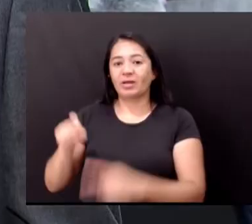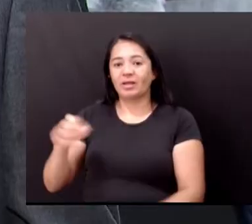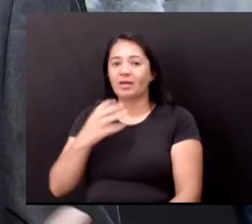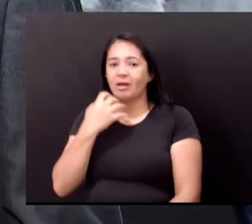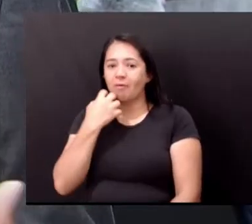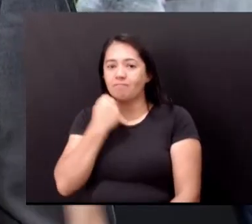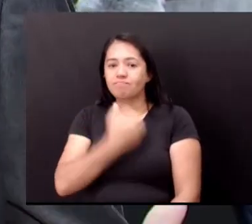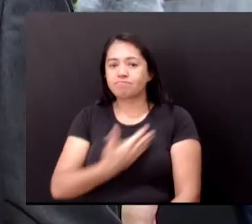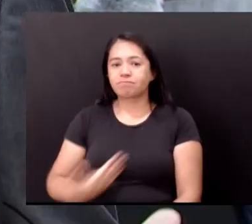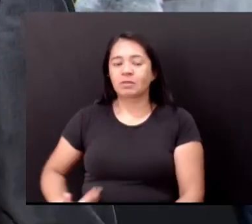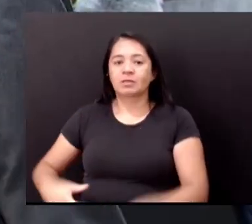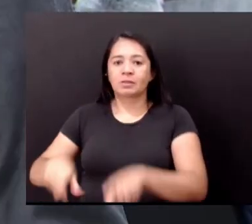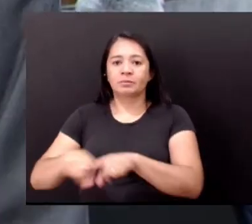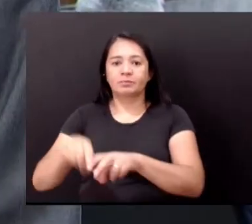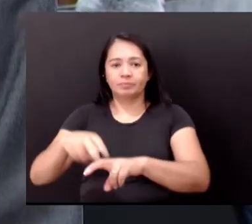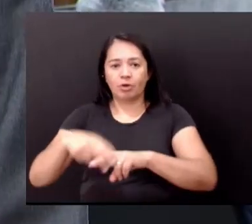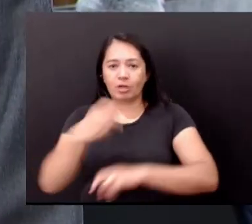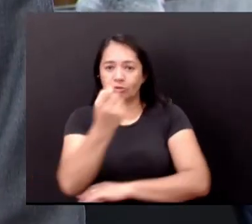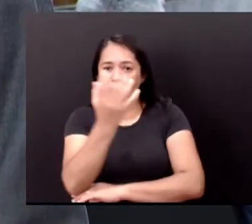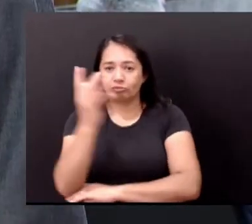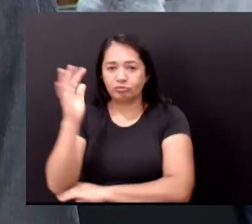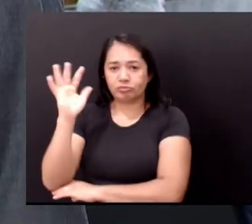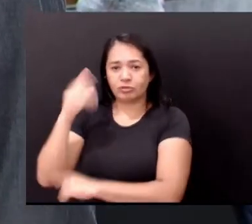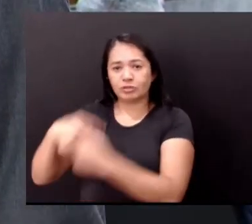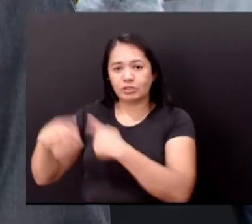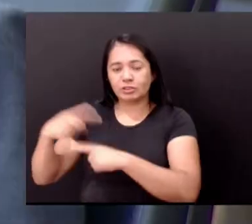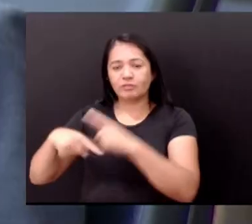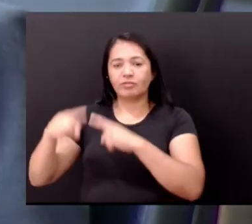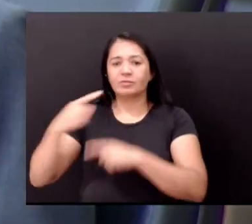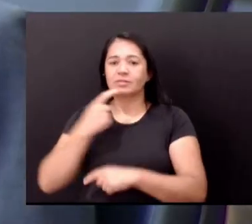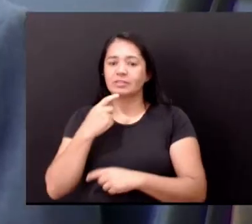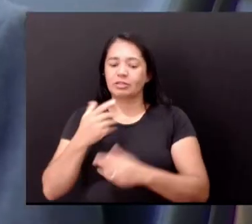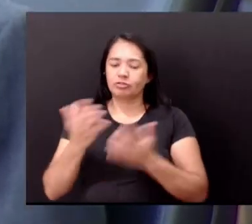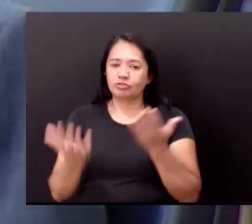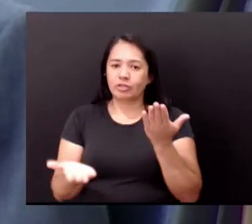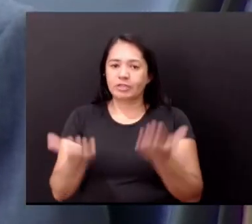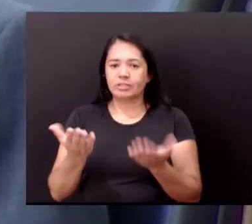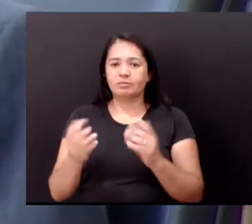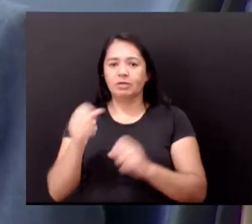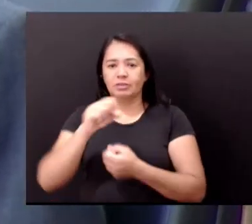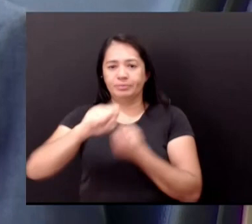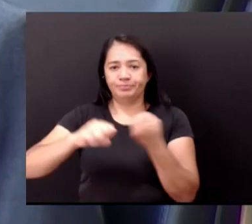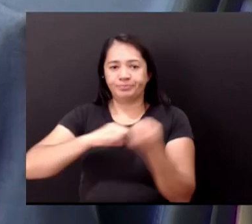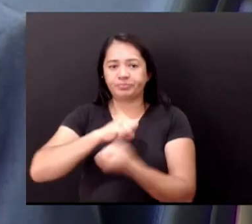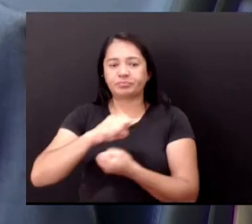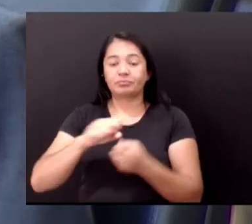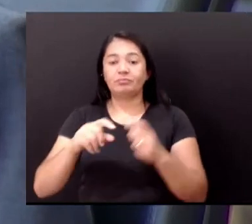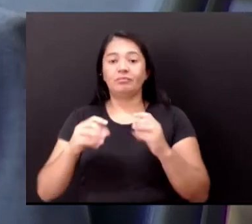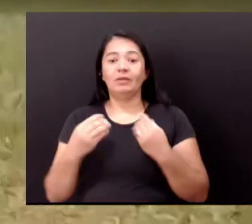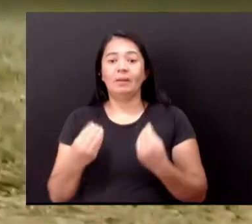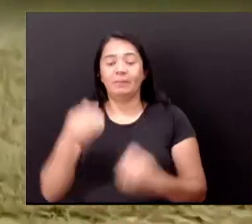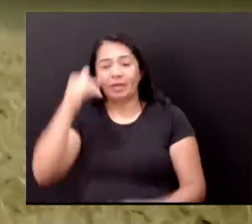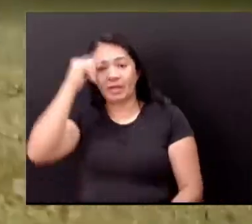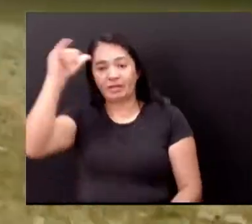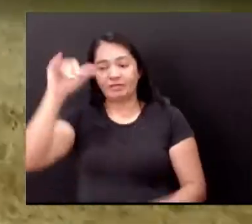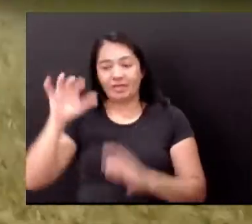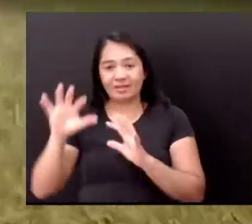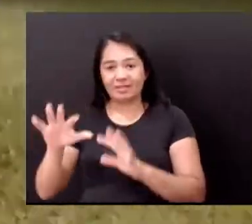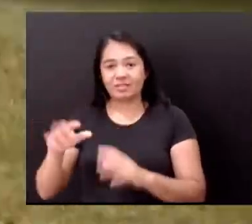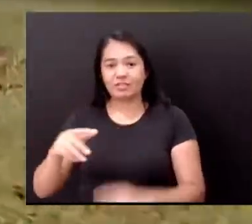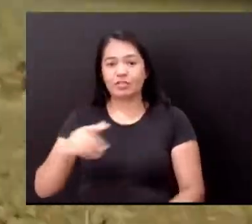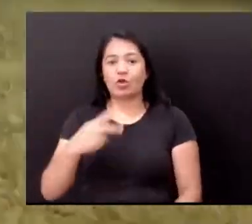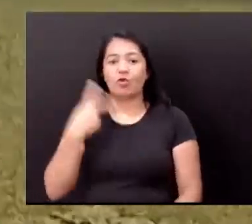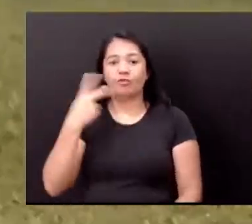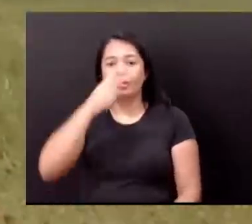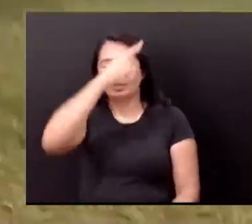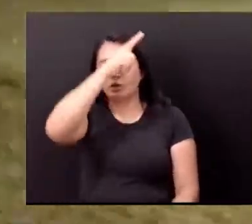para o desenvolvimento da cidade de forma mais equilibrada e mais sustentável. Para evitar esse cenário, Gustavo Peta defende que a